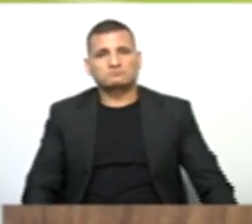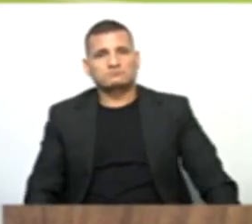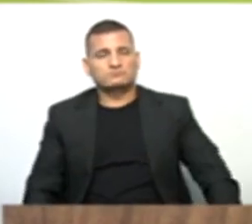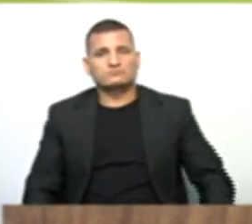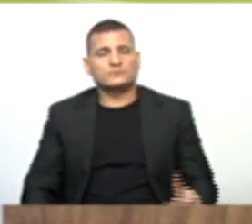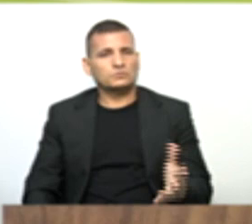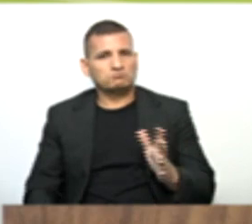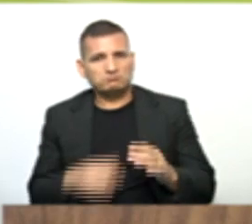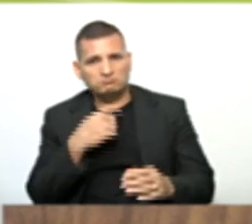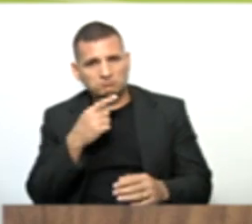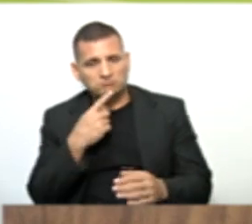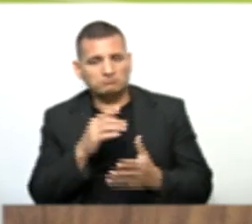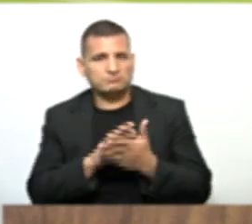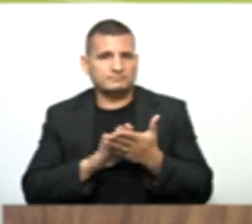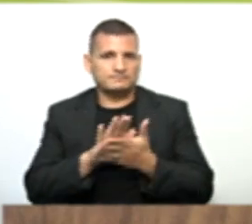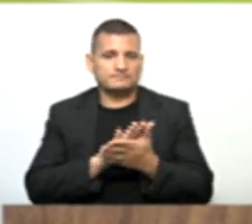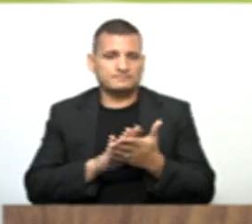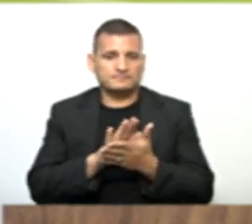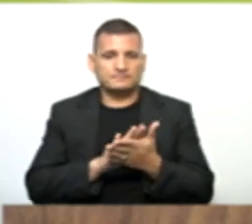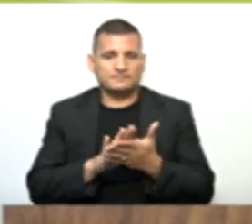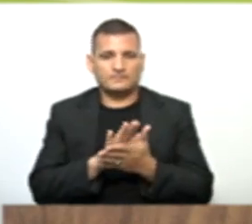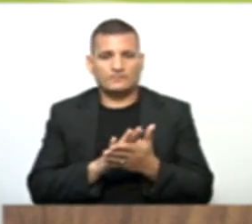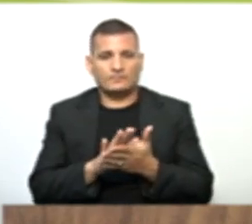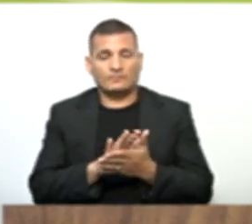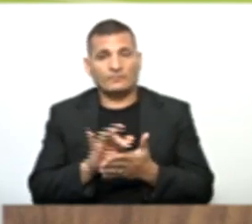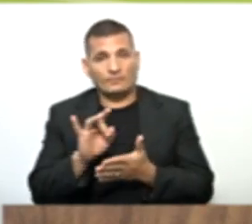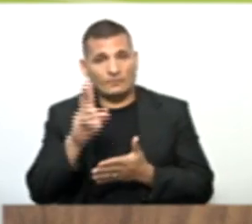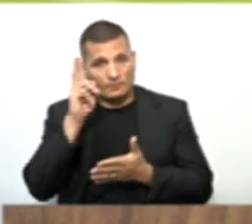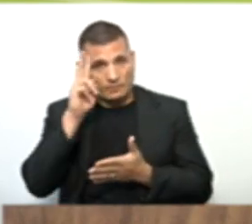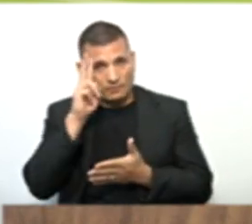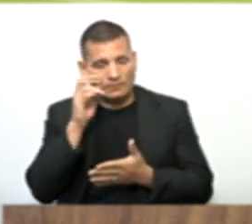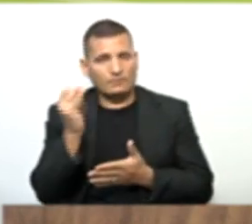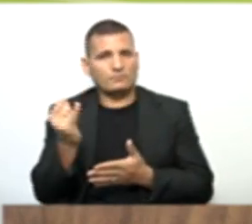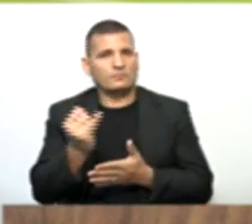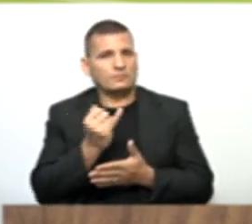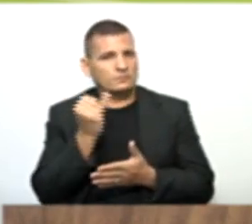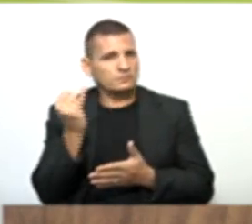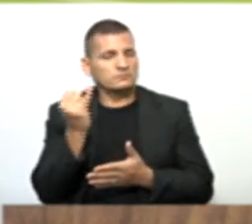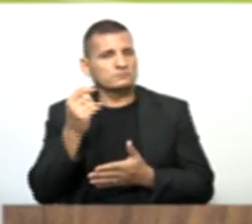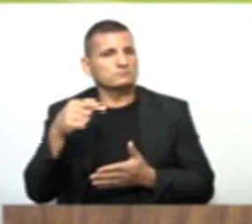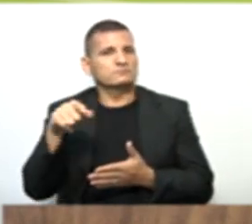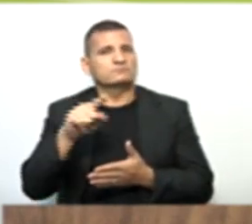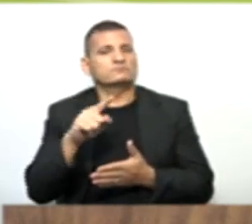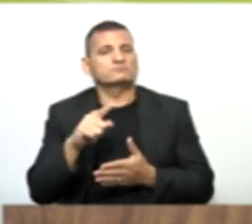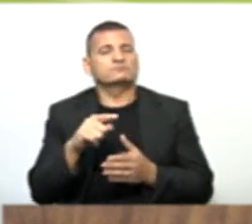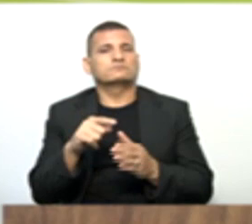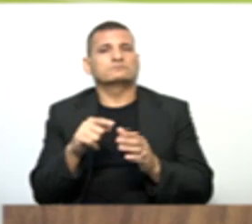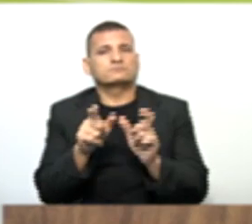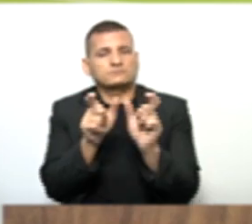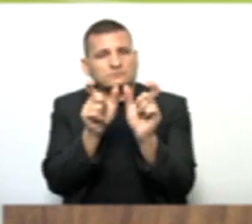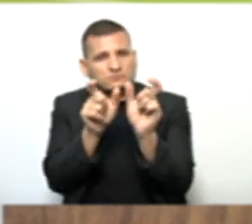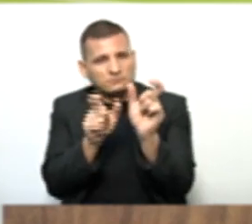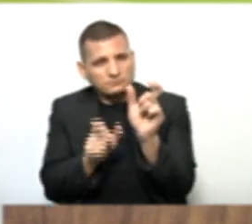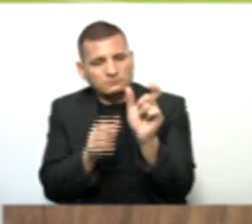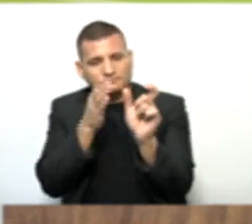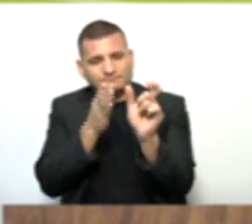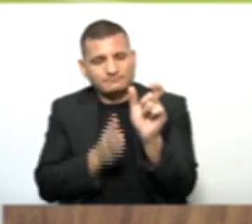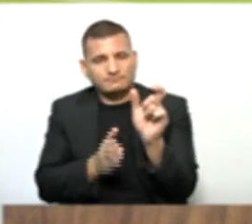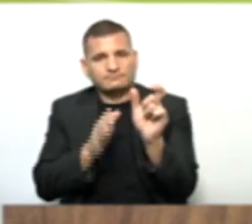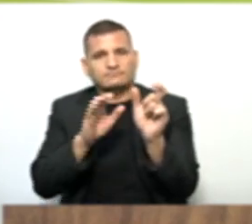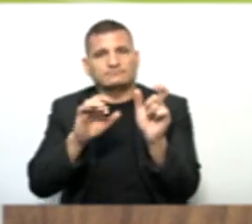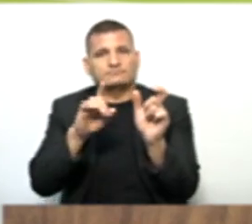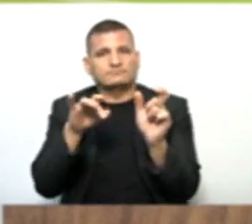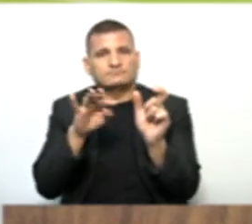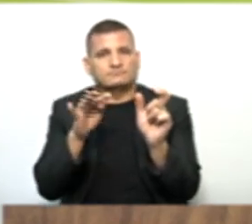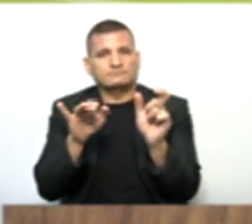dúvida, só ressaltando aqui que é muito importante que vocês coloquem a indentação no Python, hein? O Python